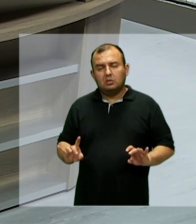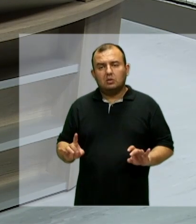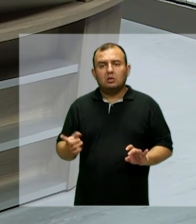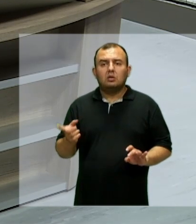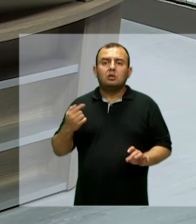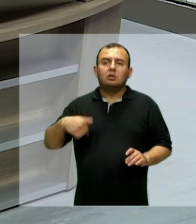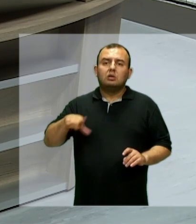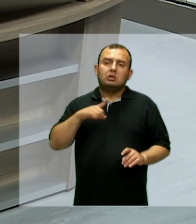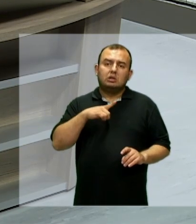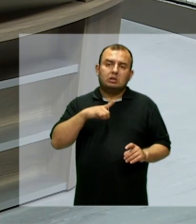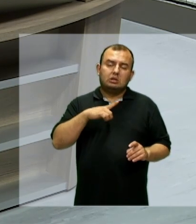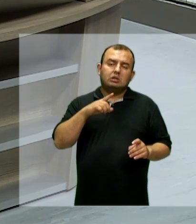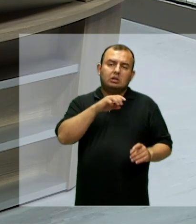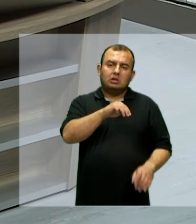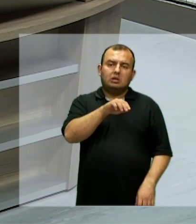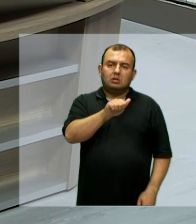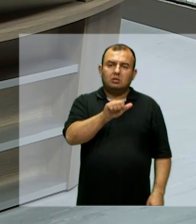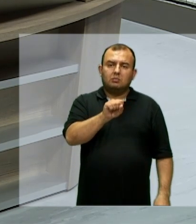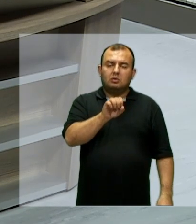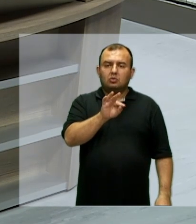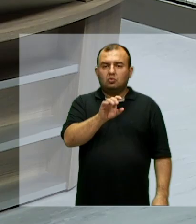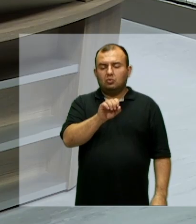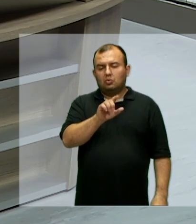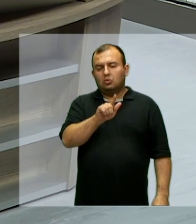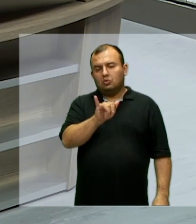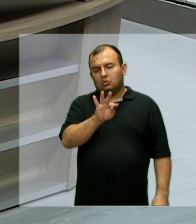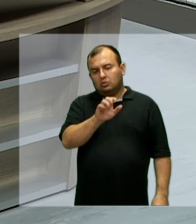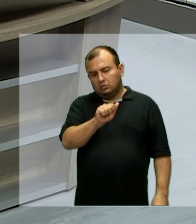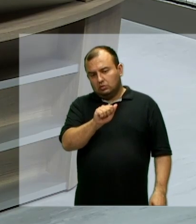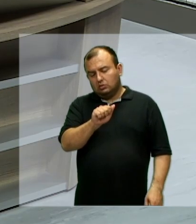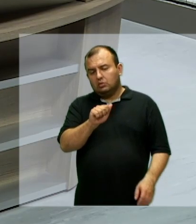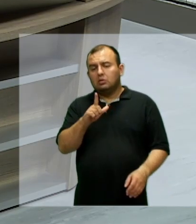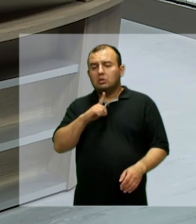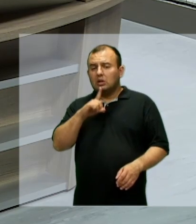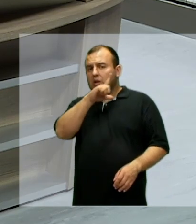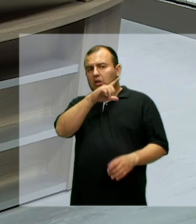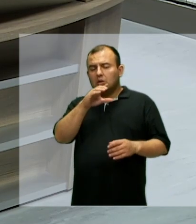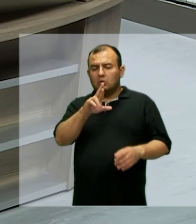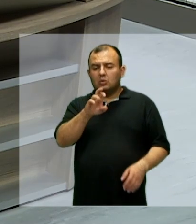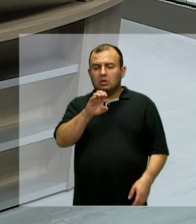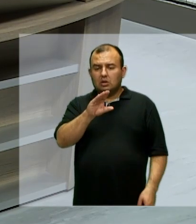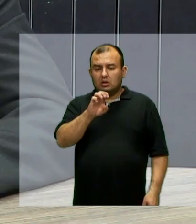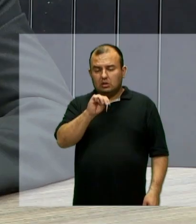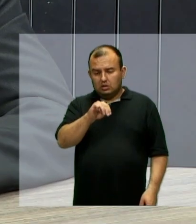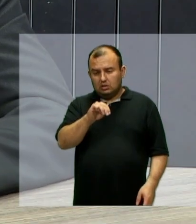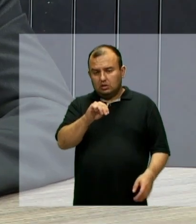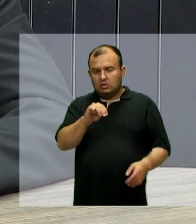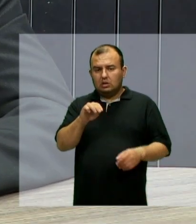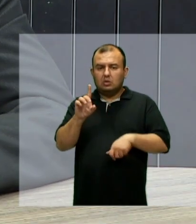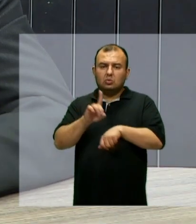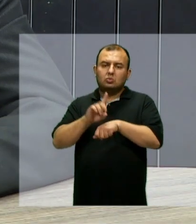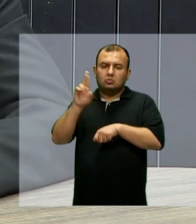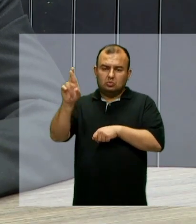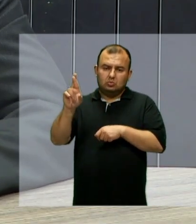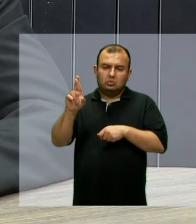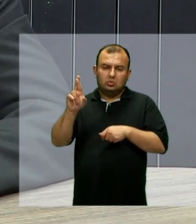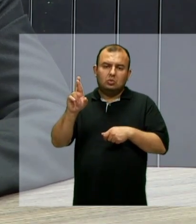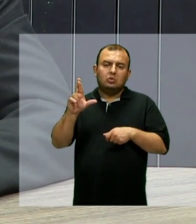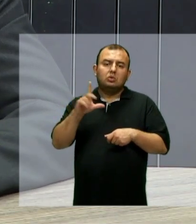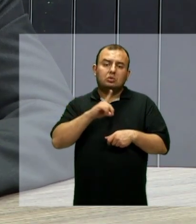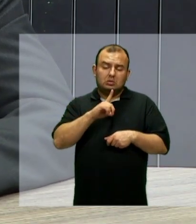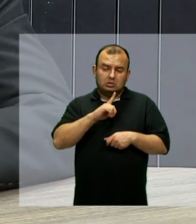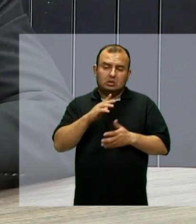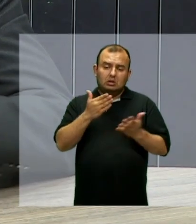nós temos mastologistas na rede municipal, lá no Crescem, a doutora Thalita, a doutora Francine, que não são no NACOM ainda, mas fazem